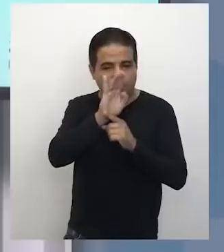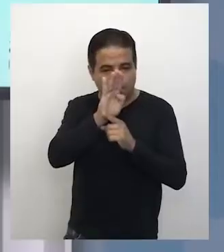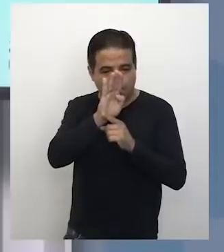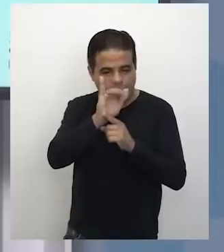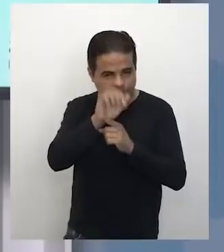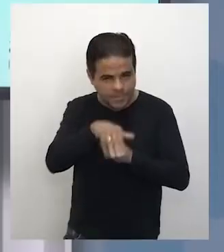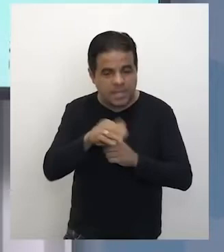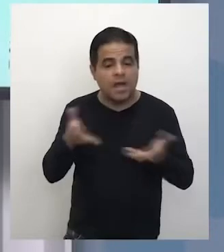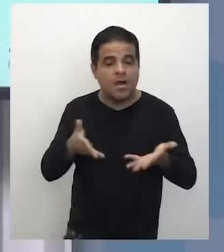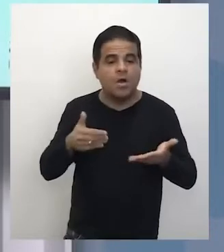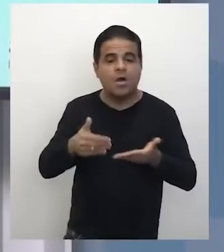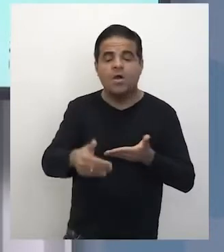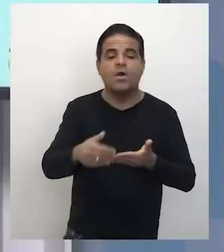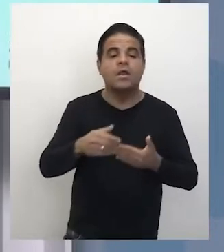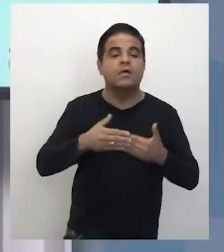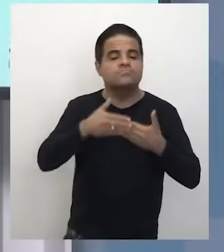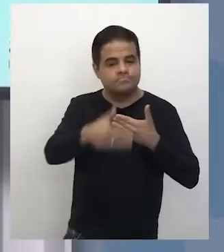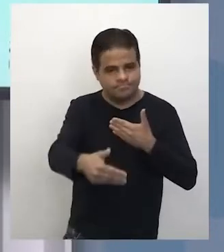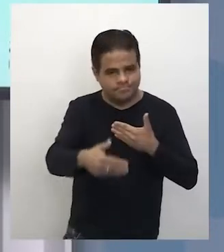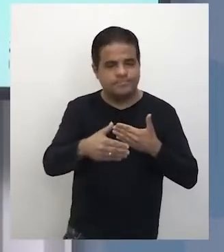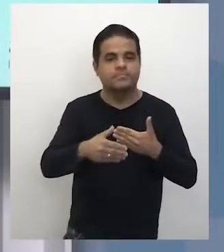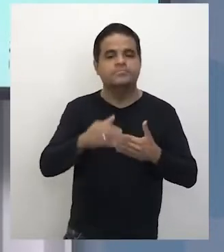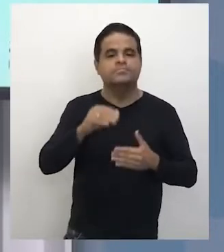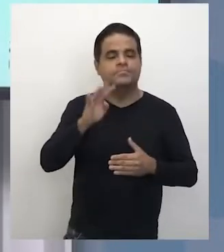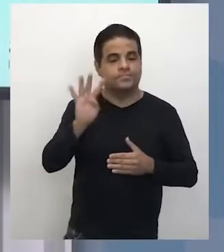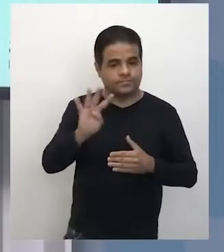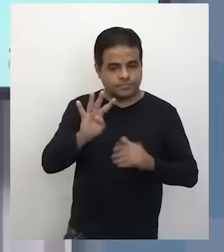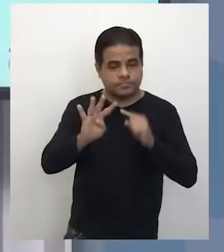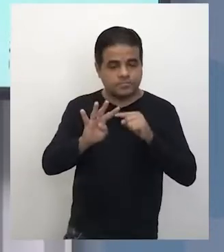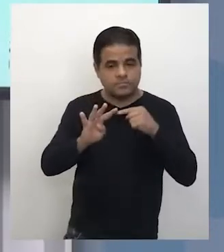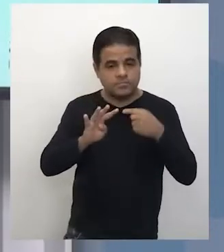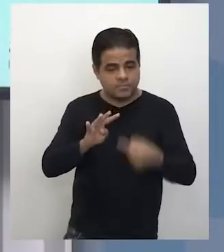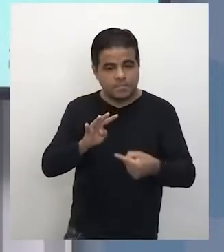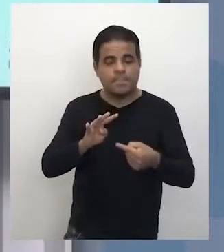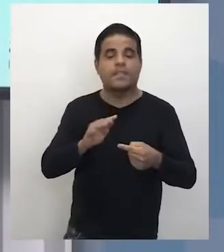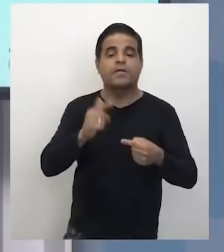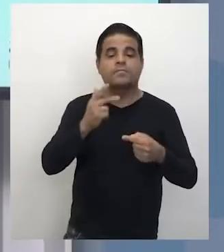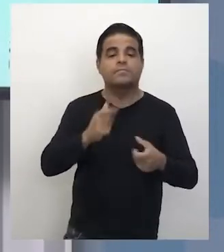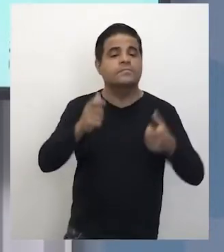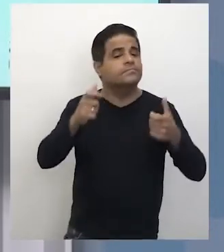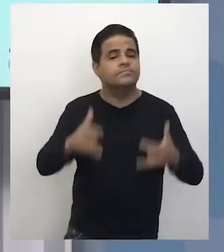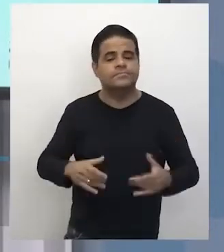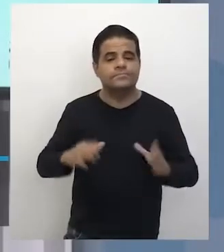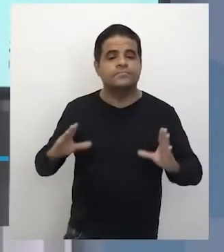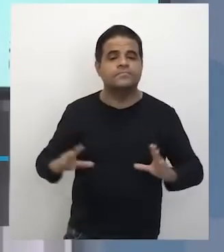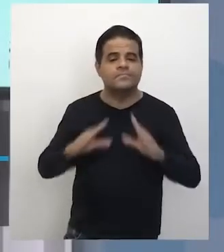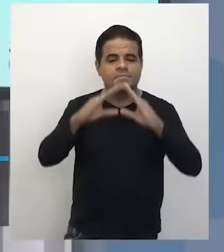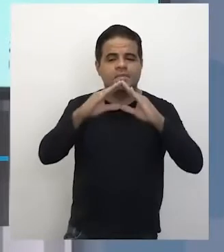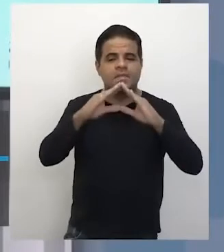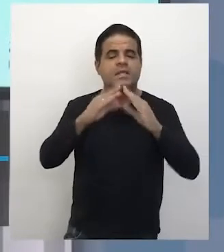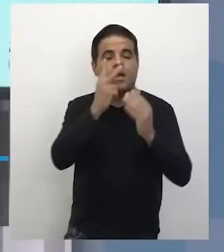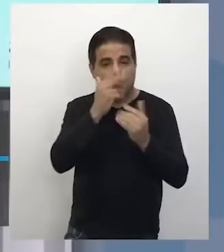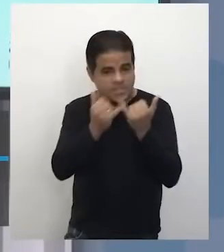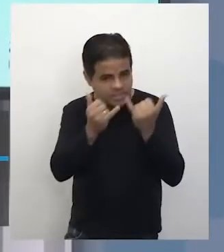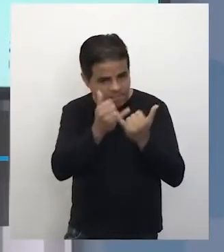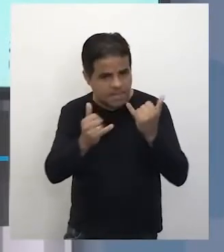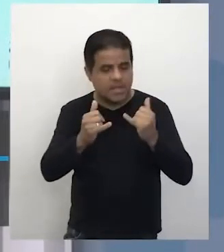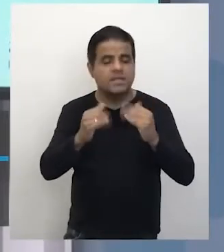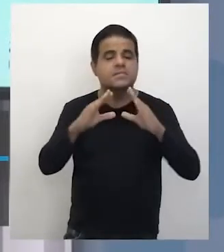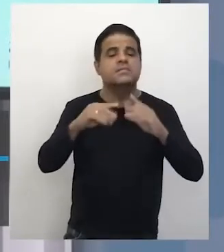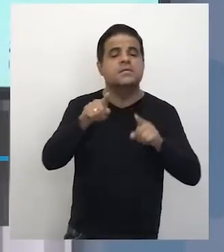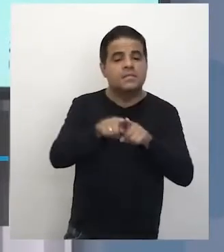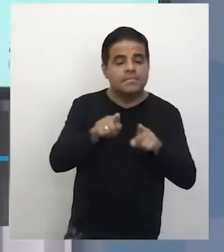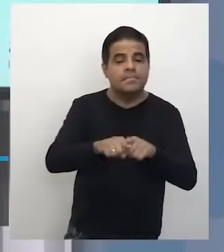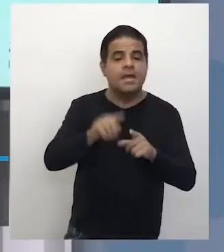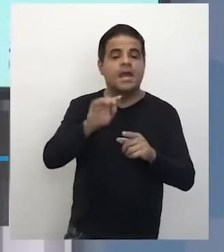a gente tá falando então dá sequência de atividades quatro basicamente a gente vai falar sobre triângulos semelhantes e